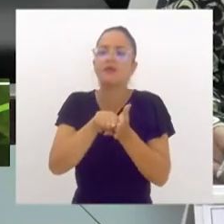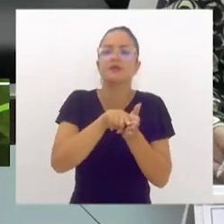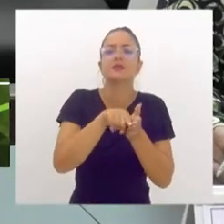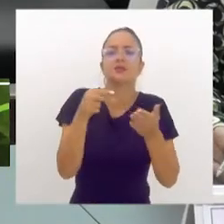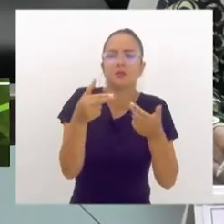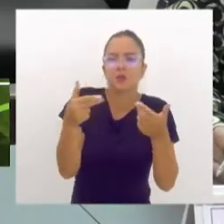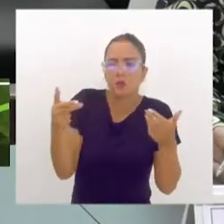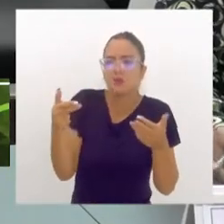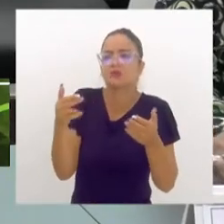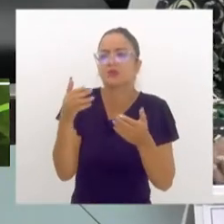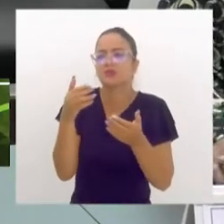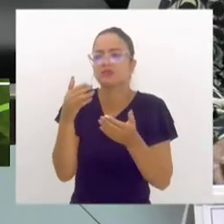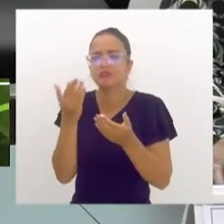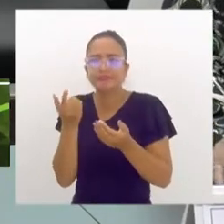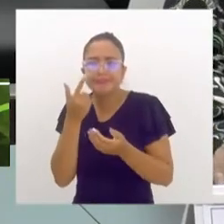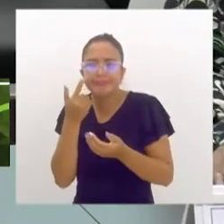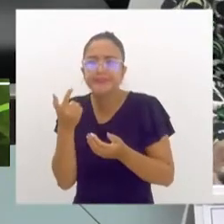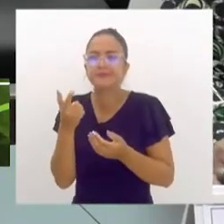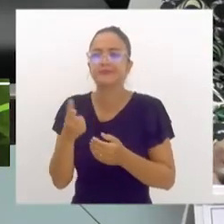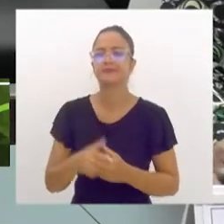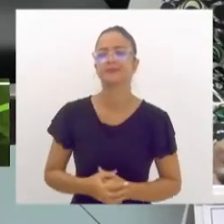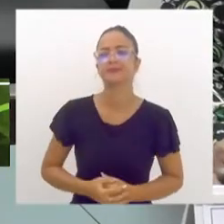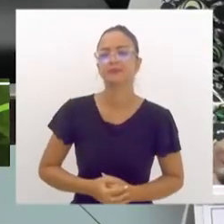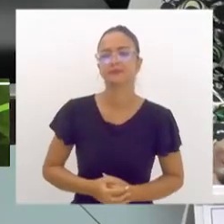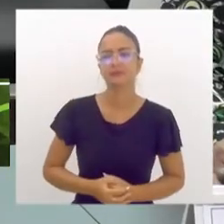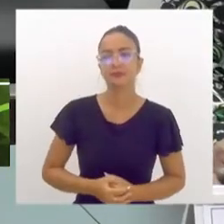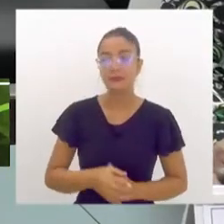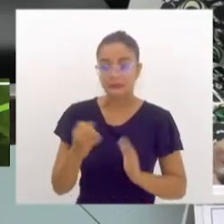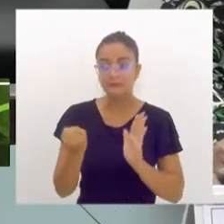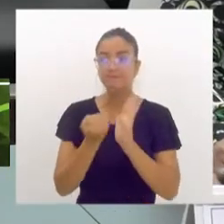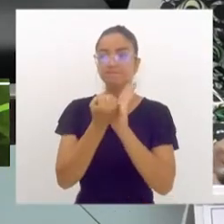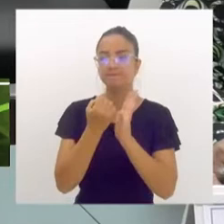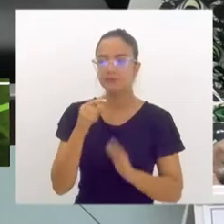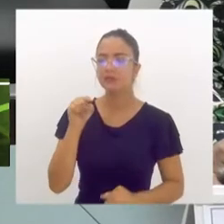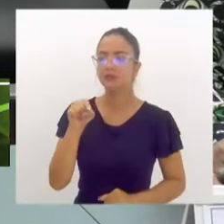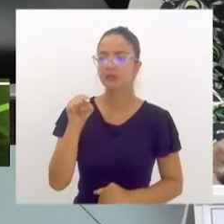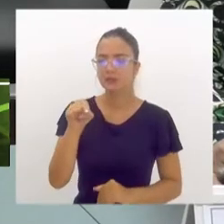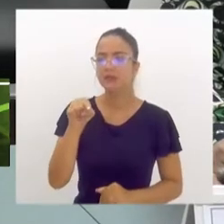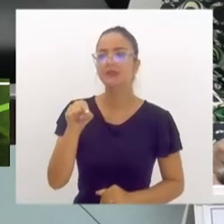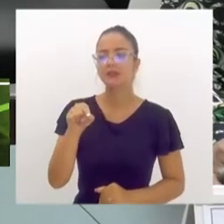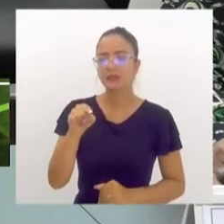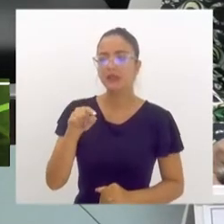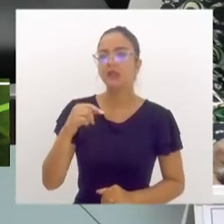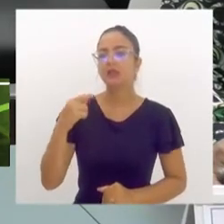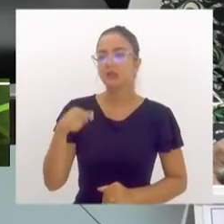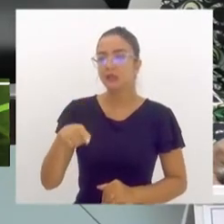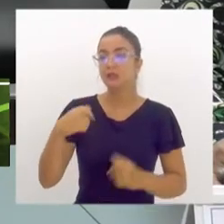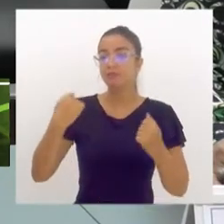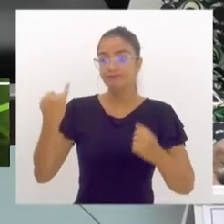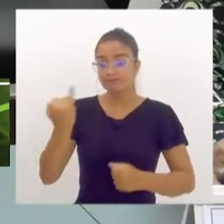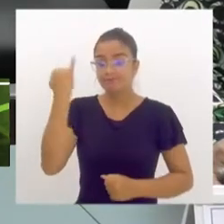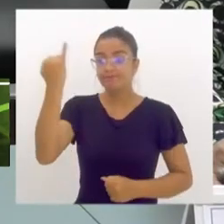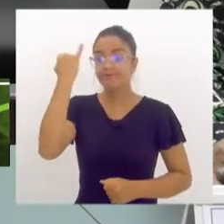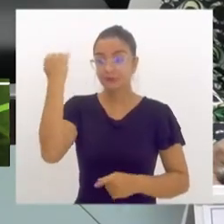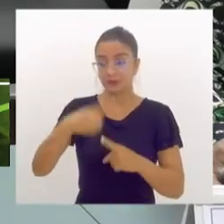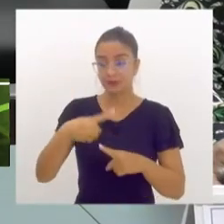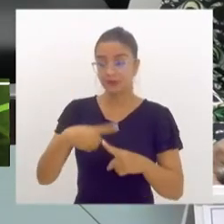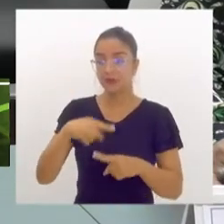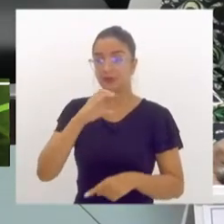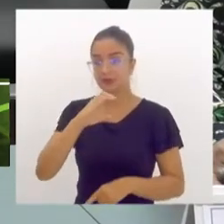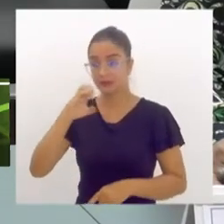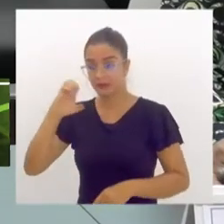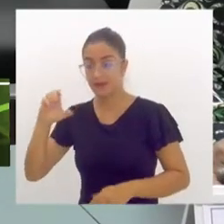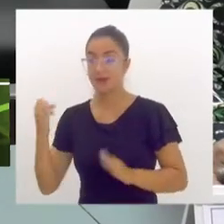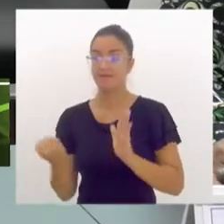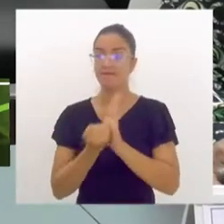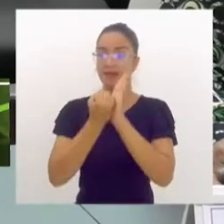um ponto que vale destacar porque impactou de maneira muito grande a produção do Conselho Estadual de Educação esse ano.